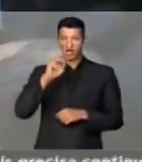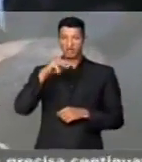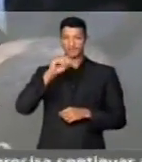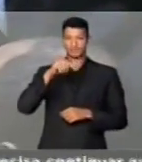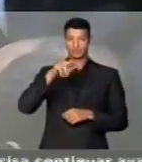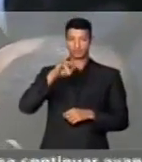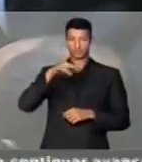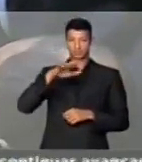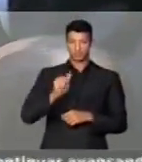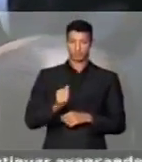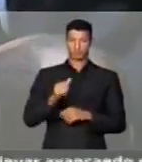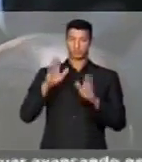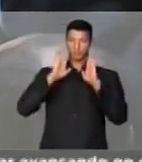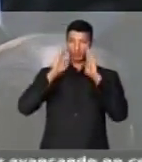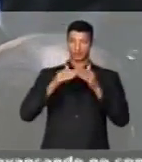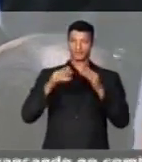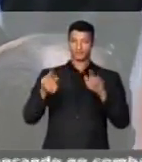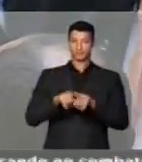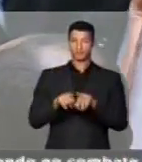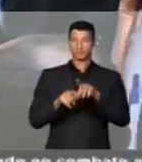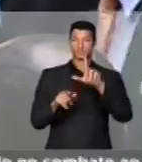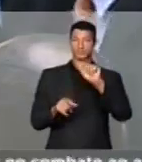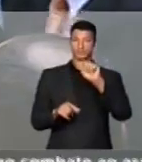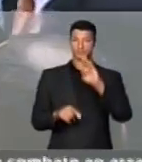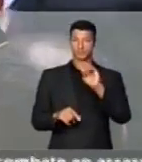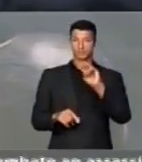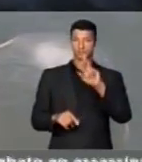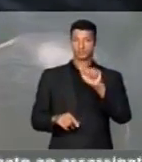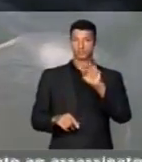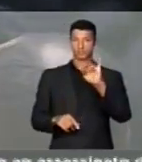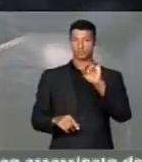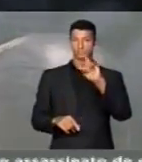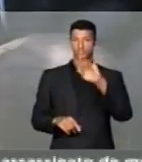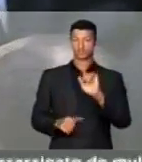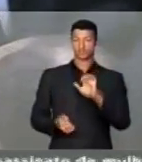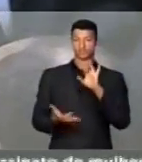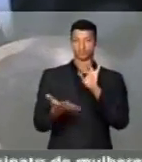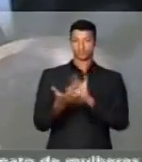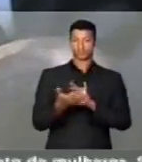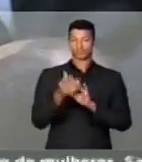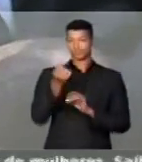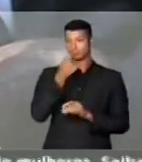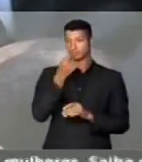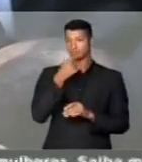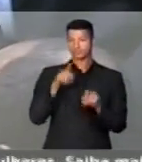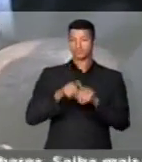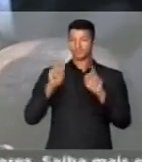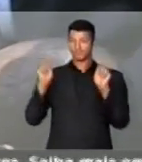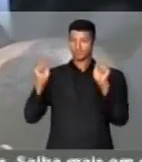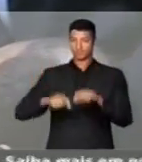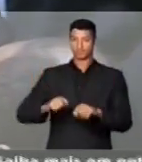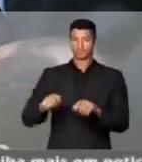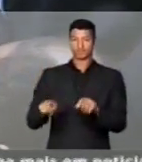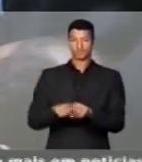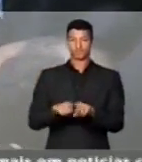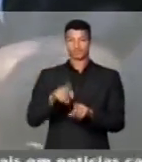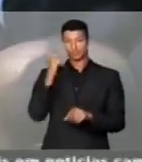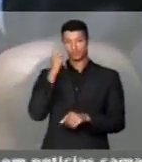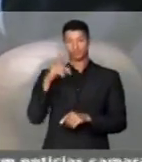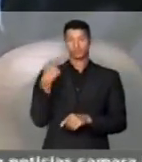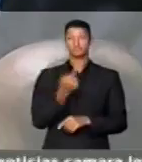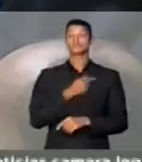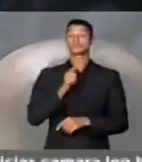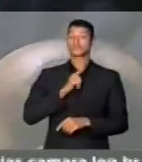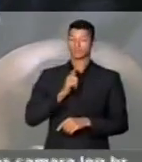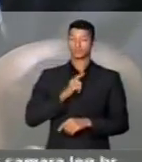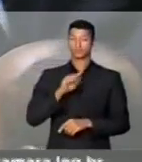no país dedicado nos laboratórios oficiais farmacêuticos capacitados. Para isso, a gente